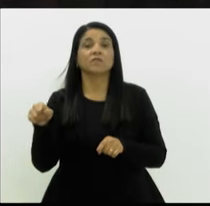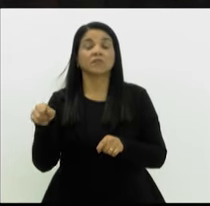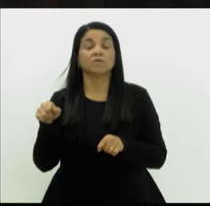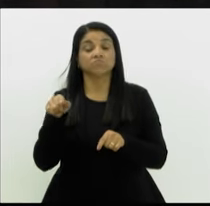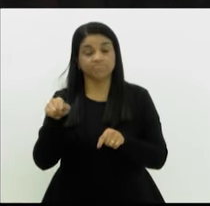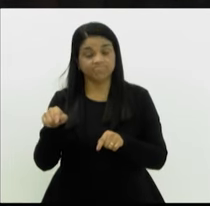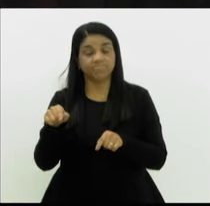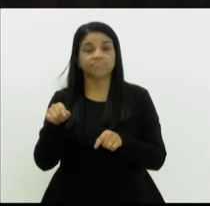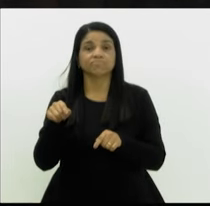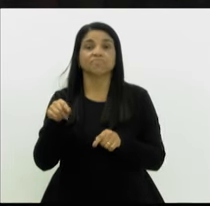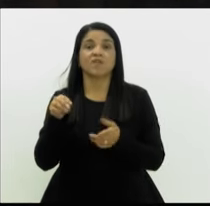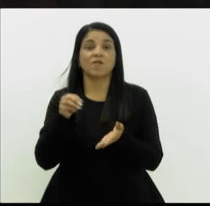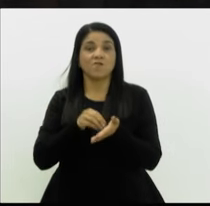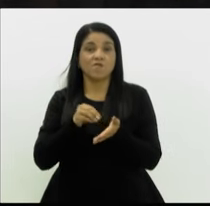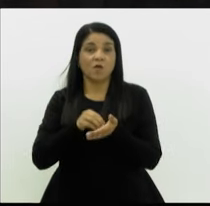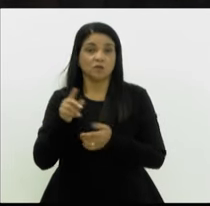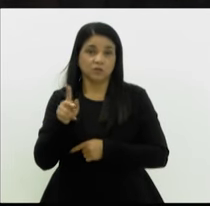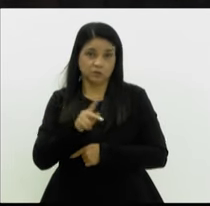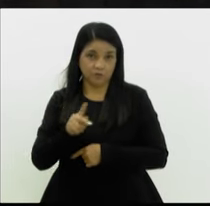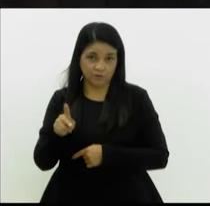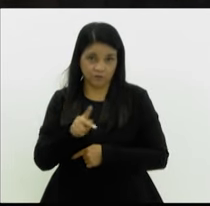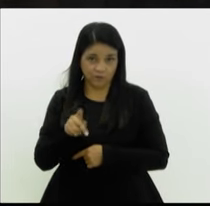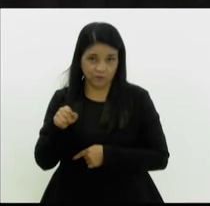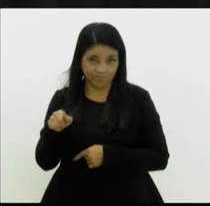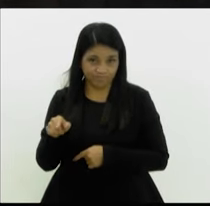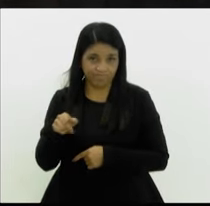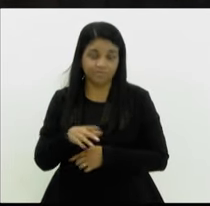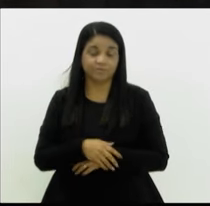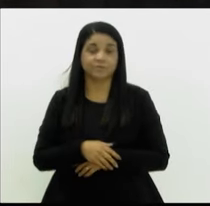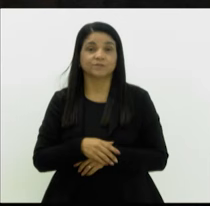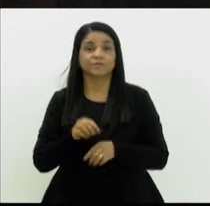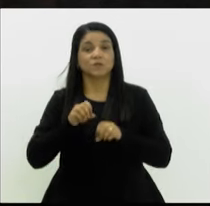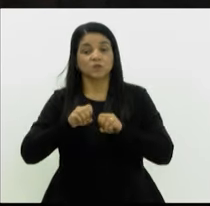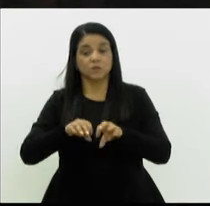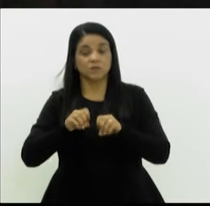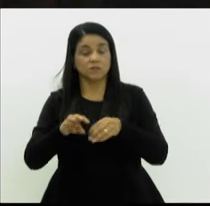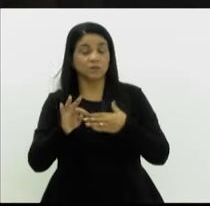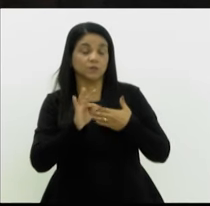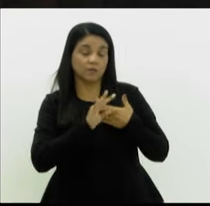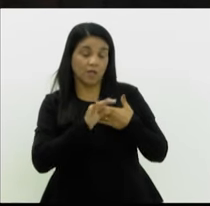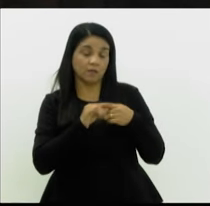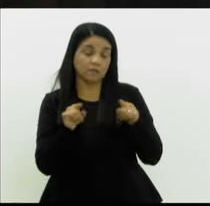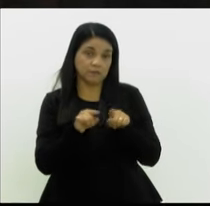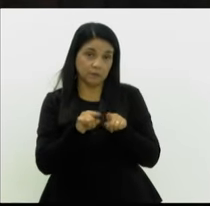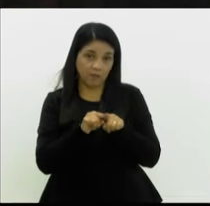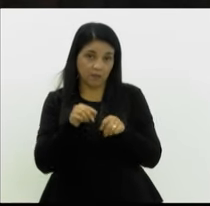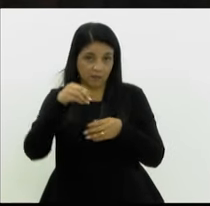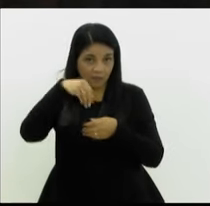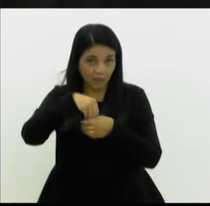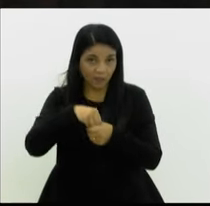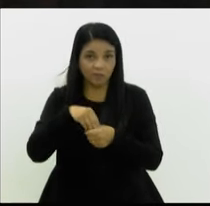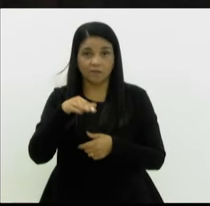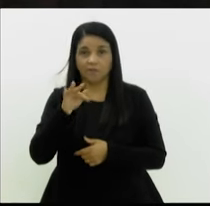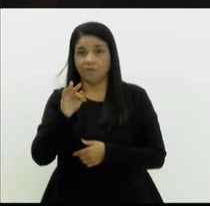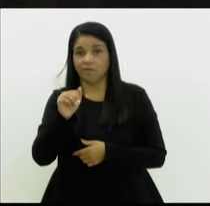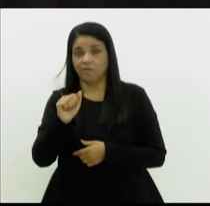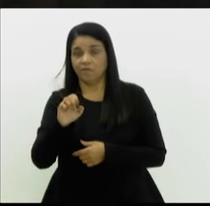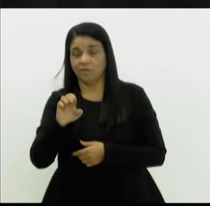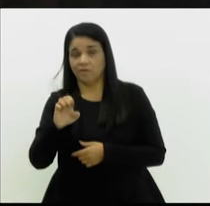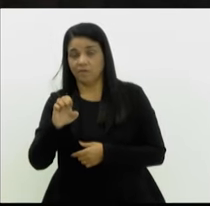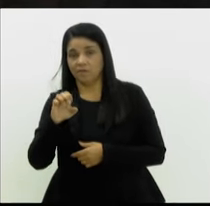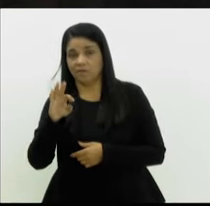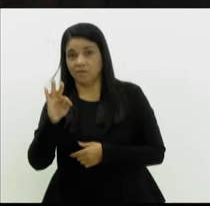lá e o ensino técnico está lá na FAETEC. No